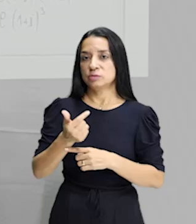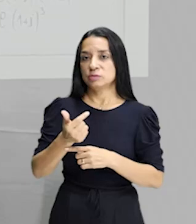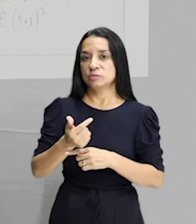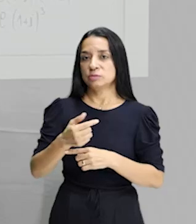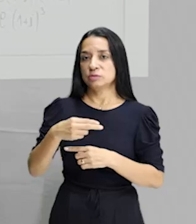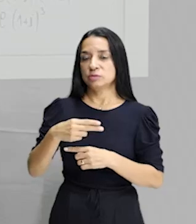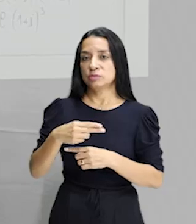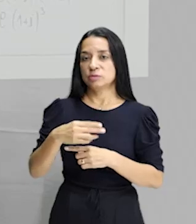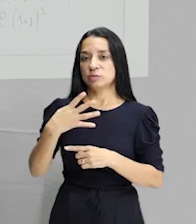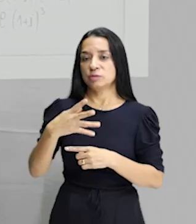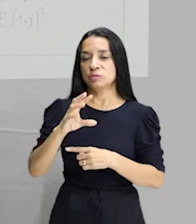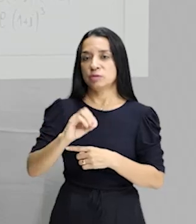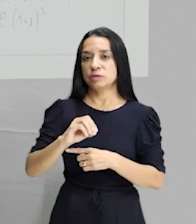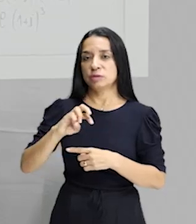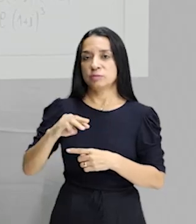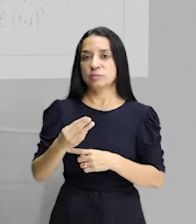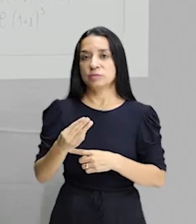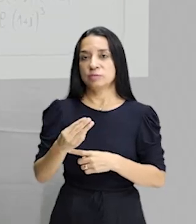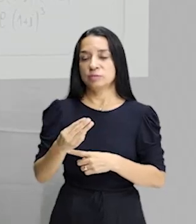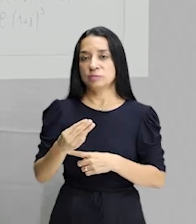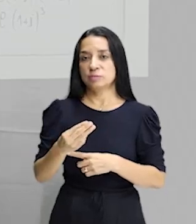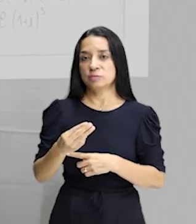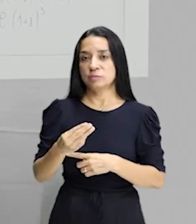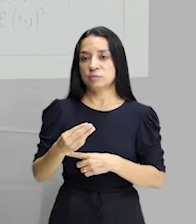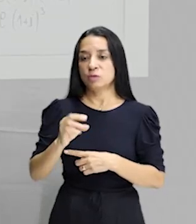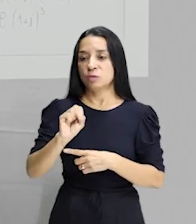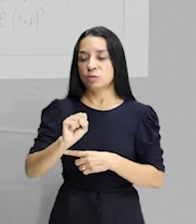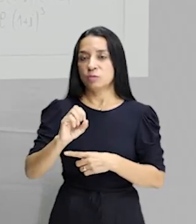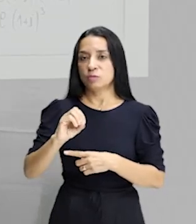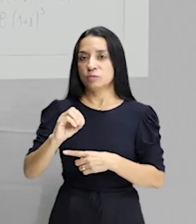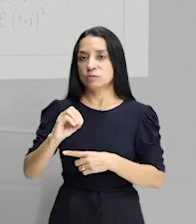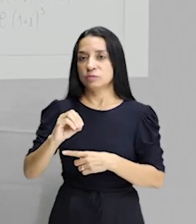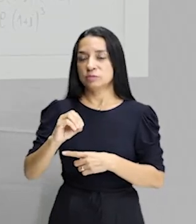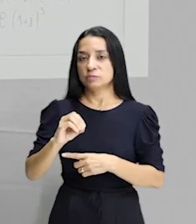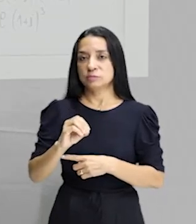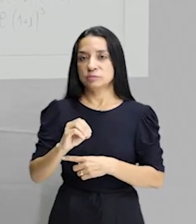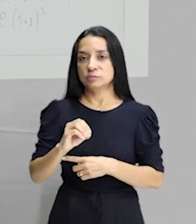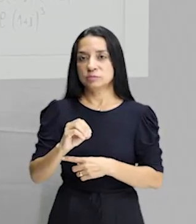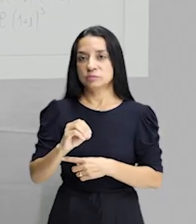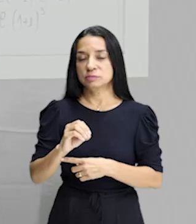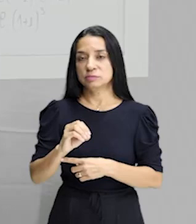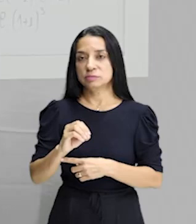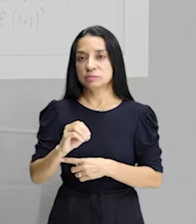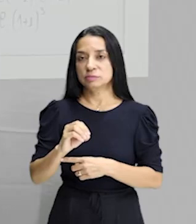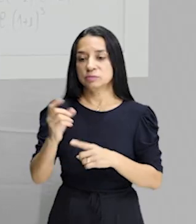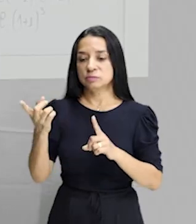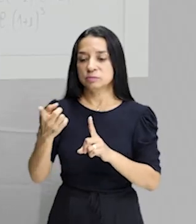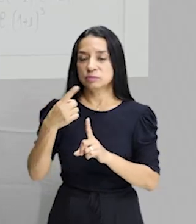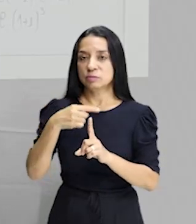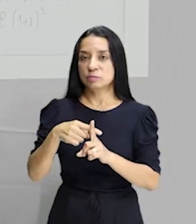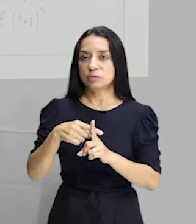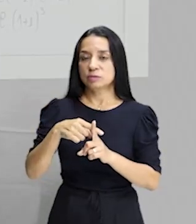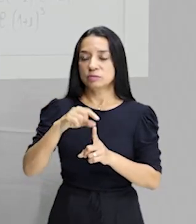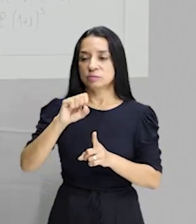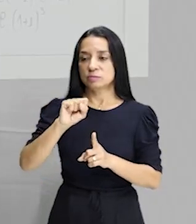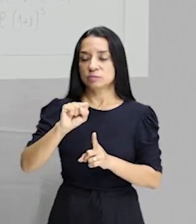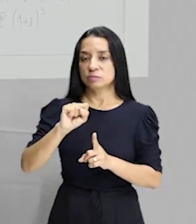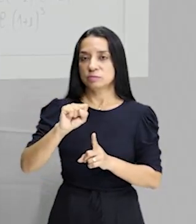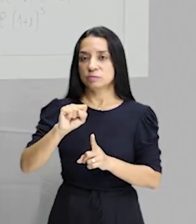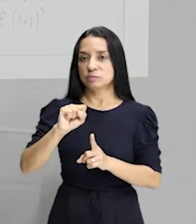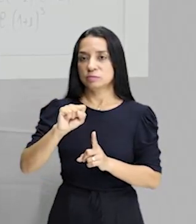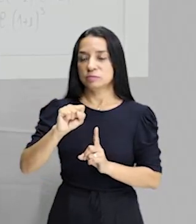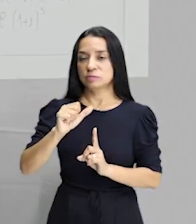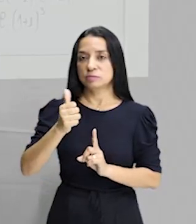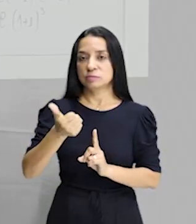vai ser igual a 40 mil e oitocentos somado com 816